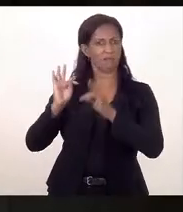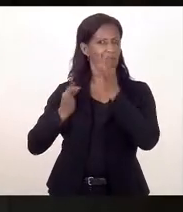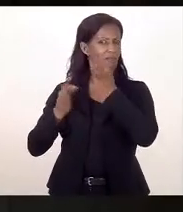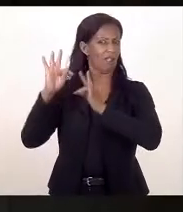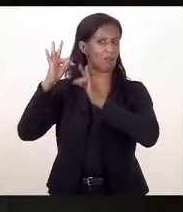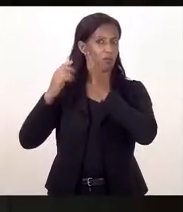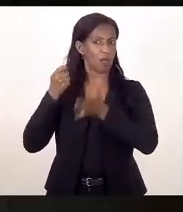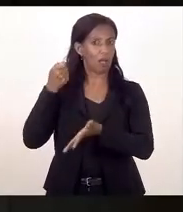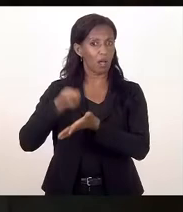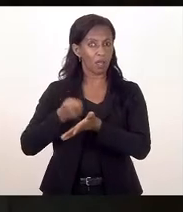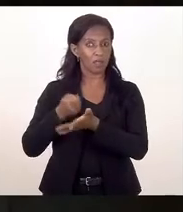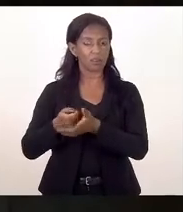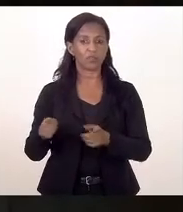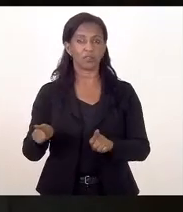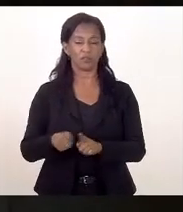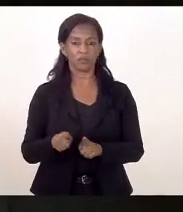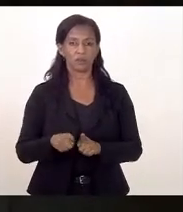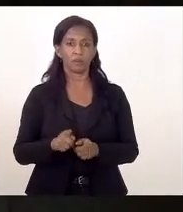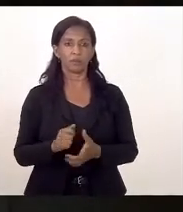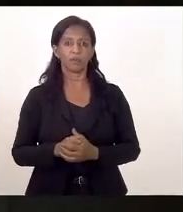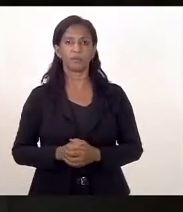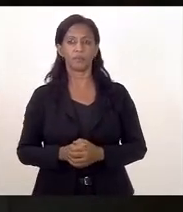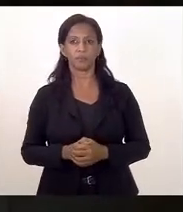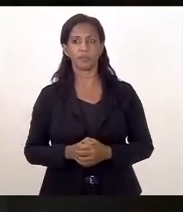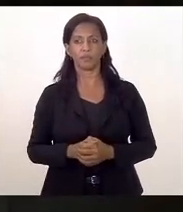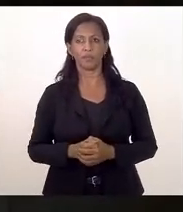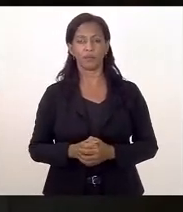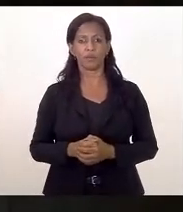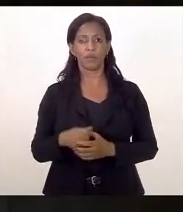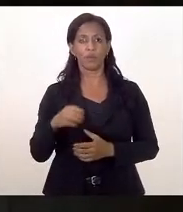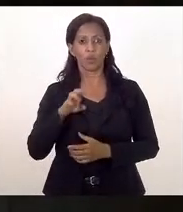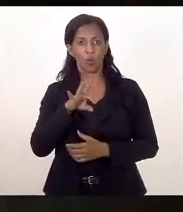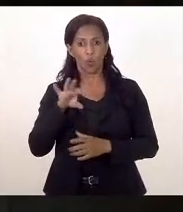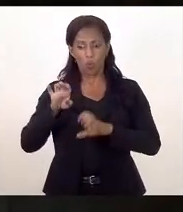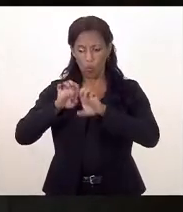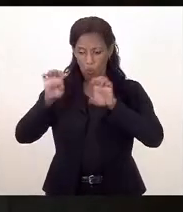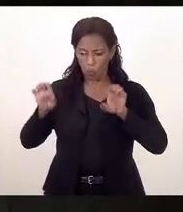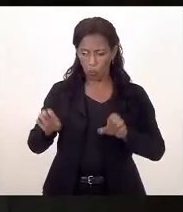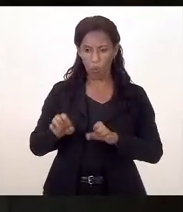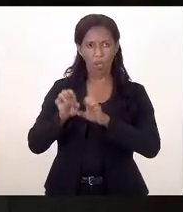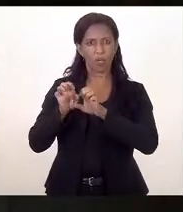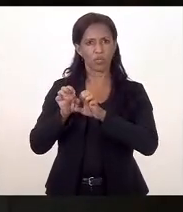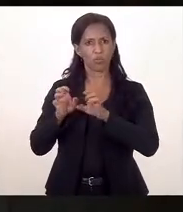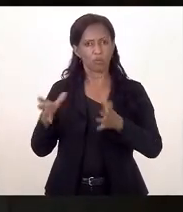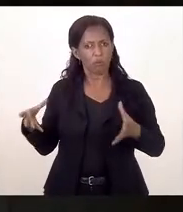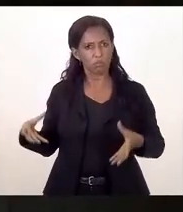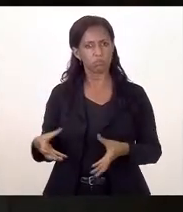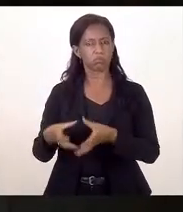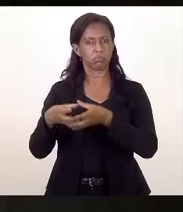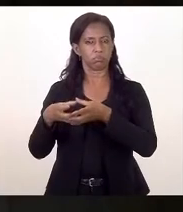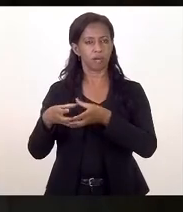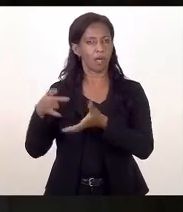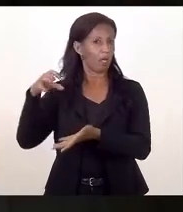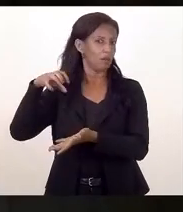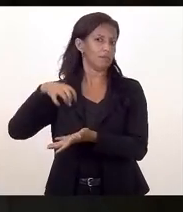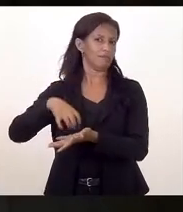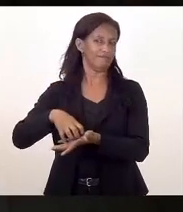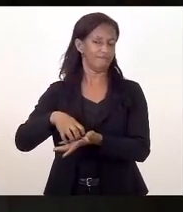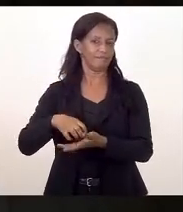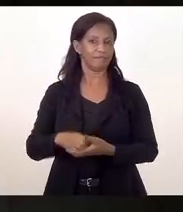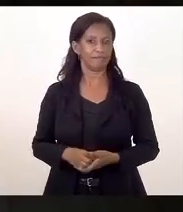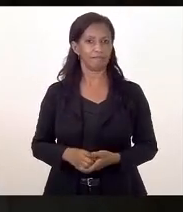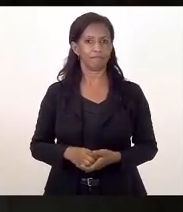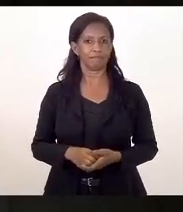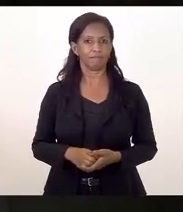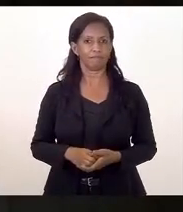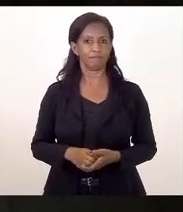que garante, inclusive, um eixo de desenvolvimento para aquela região que é central e